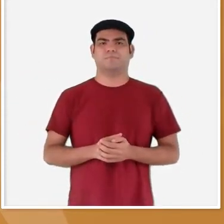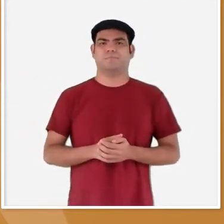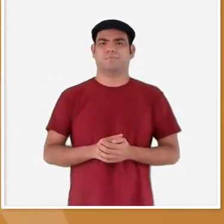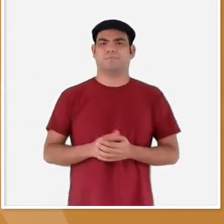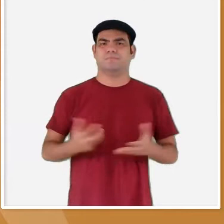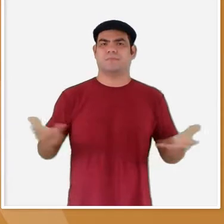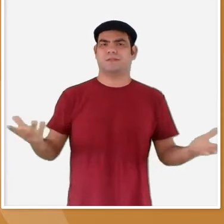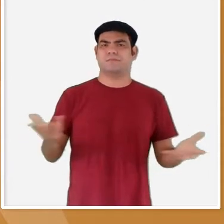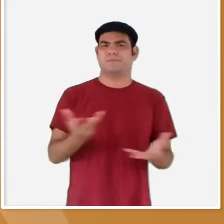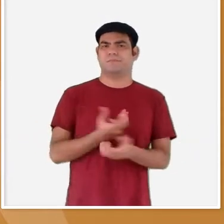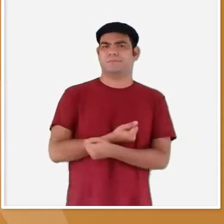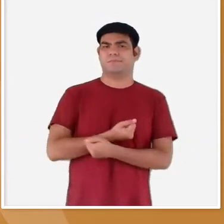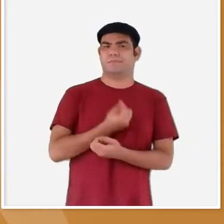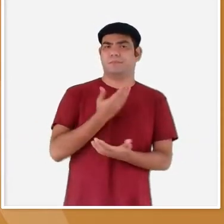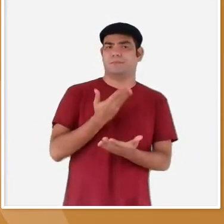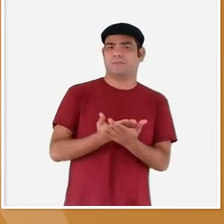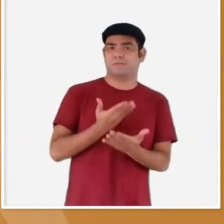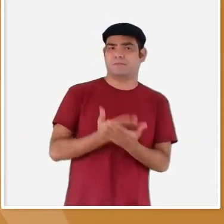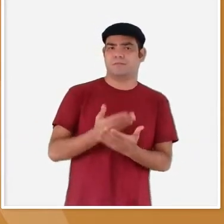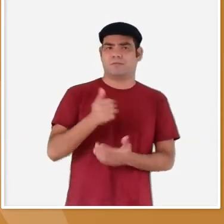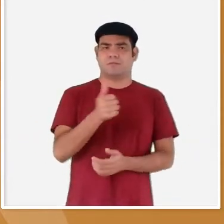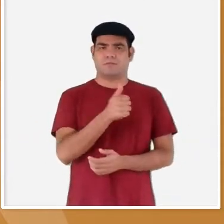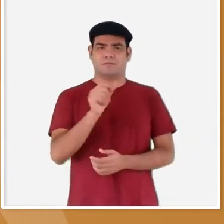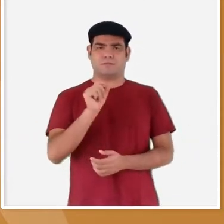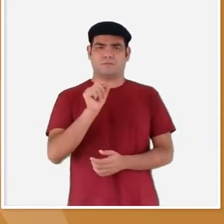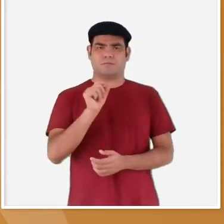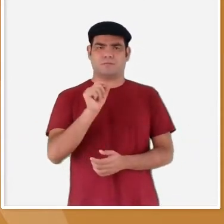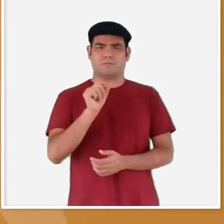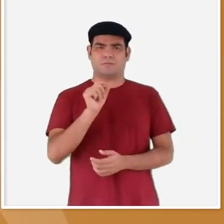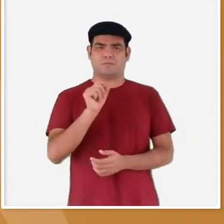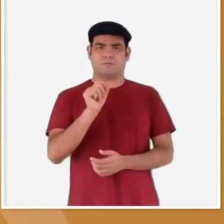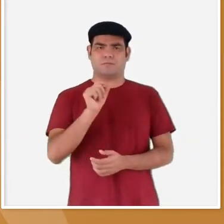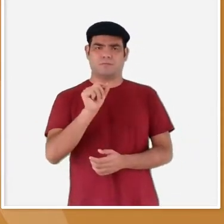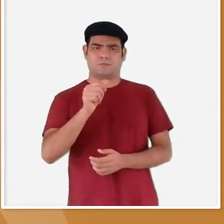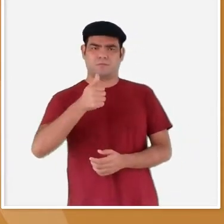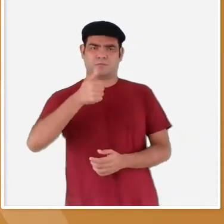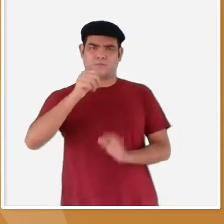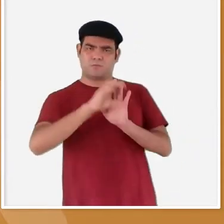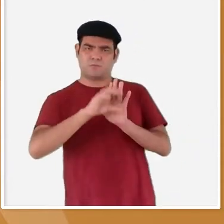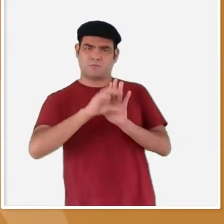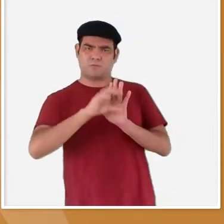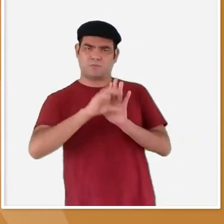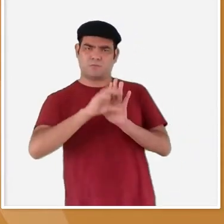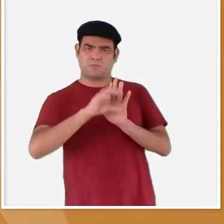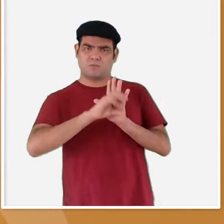Aula 11.1 Conteúdo: México.